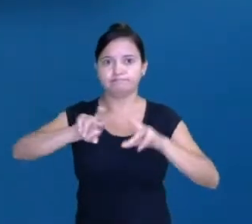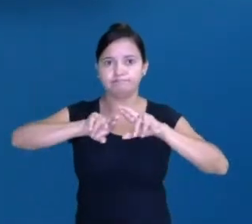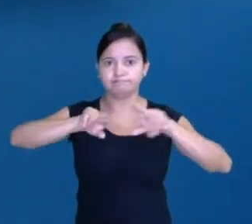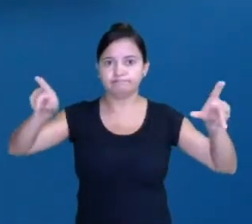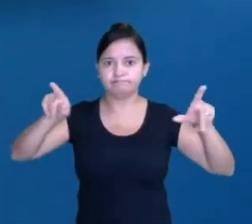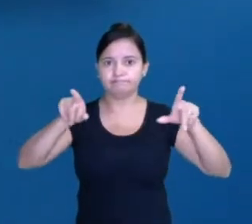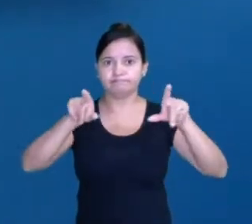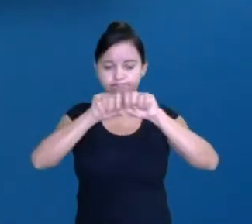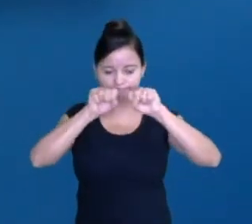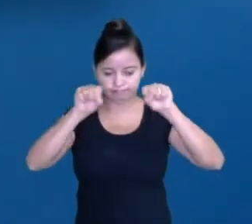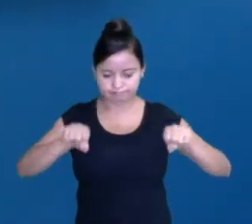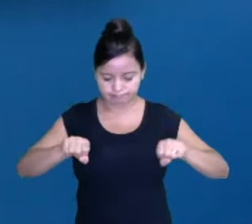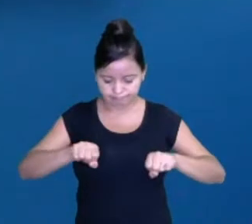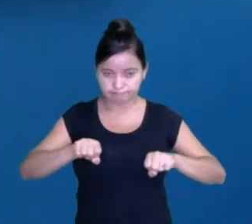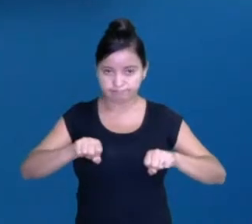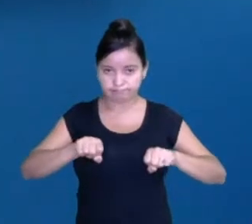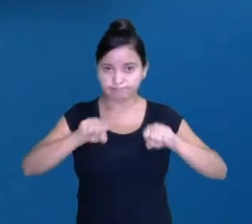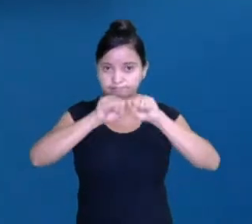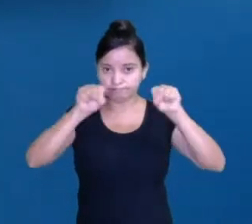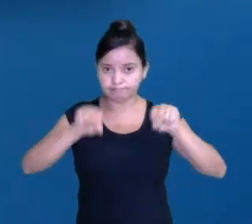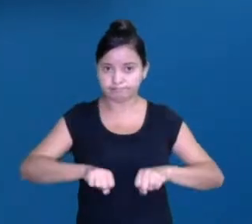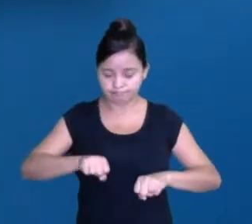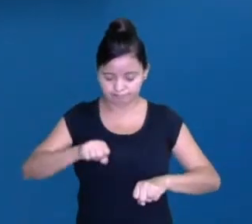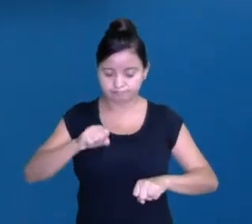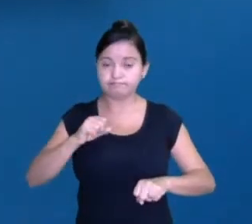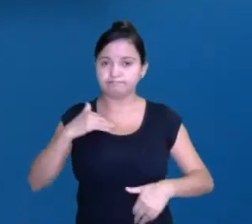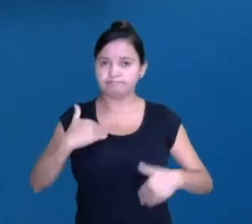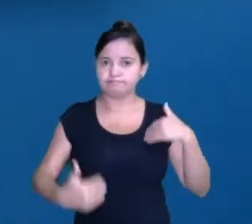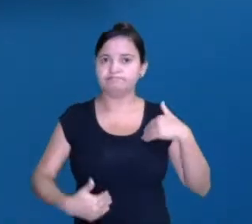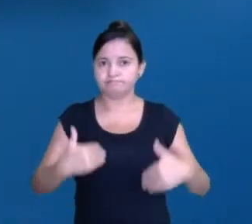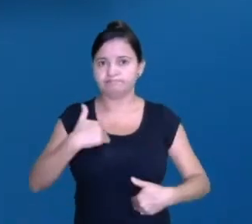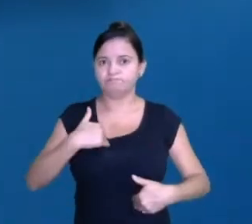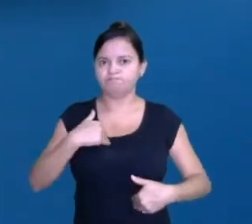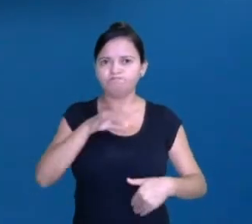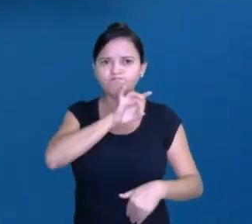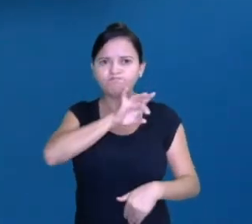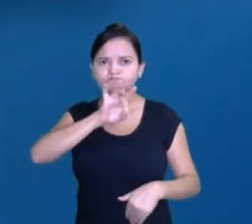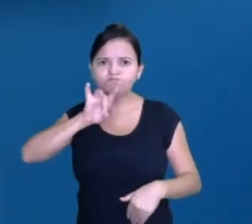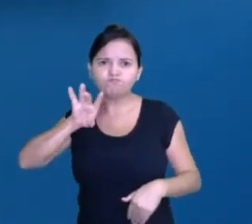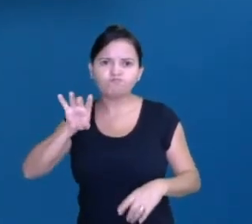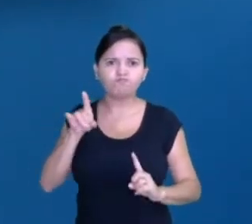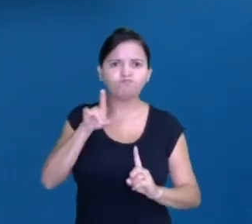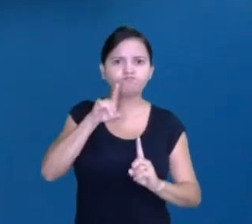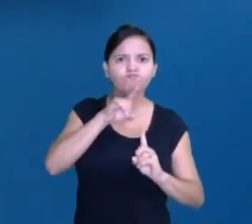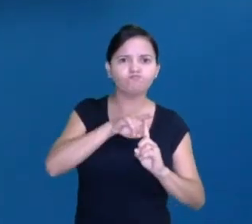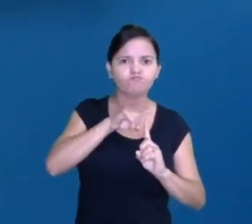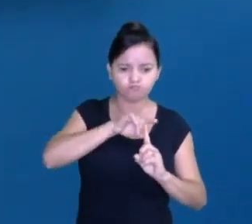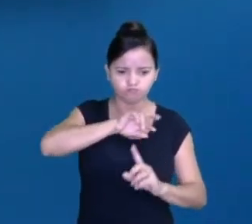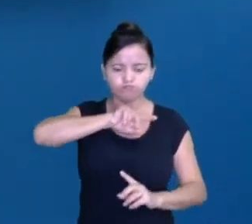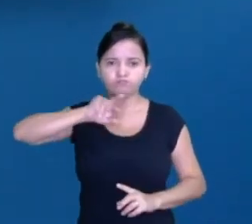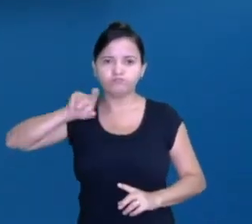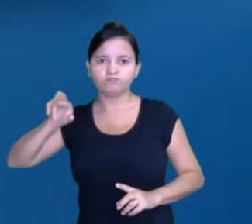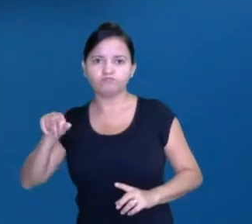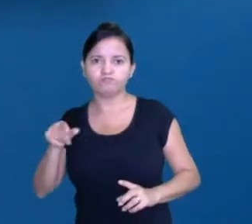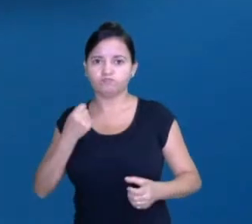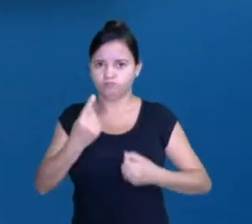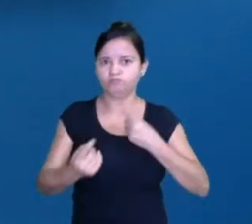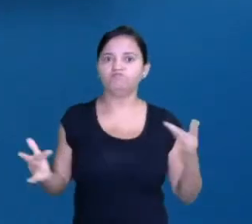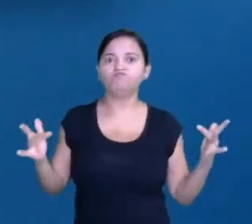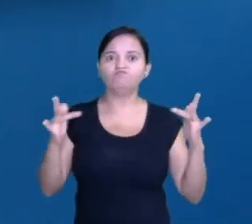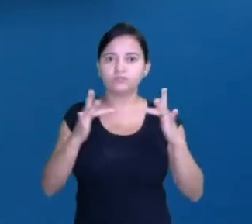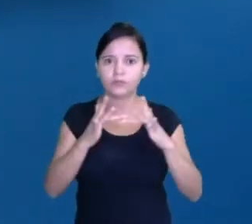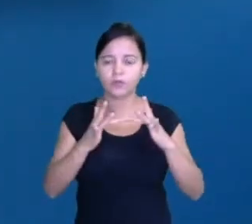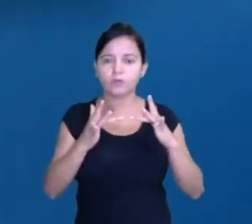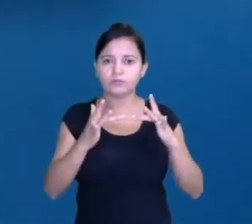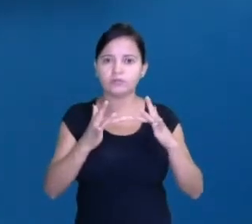do nosso corpo ou para dentro de algum órgão, tá? E não tendo essa relação direta para entrar na corrente sanguínea. Já quando eu falo de uma